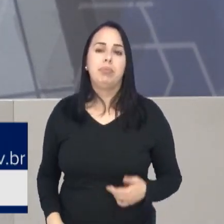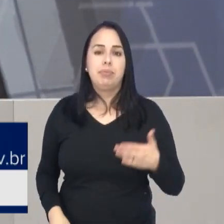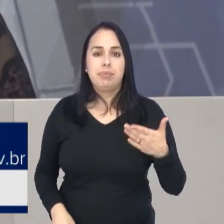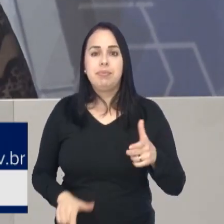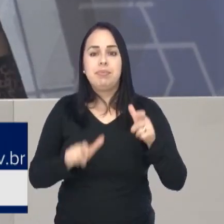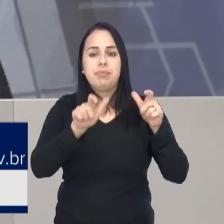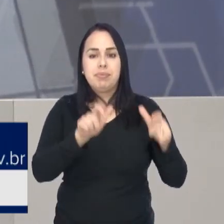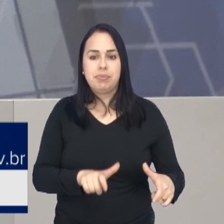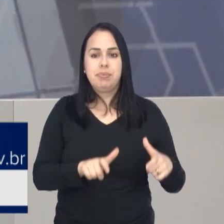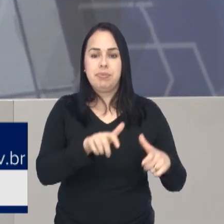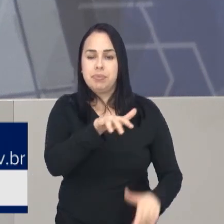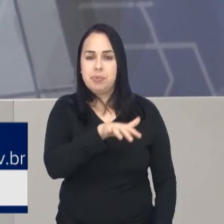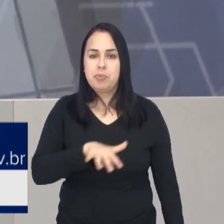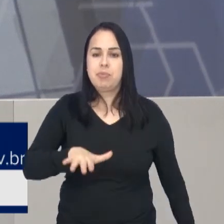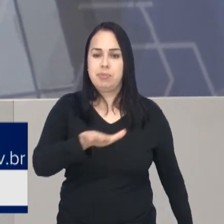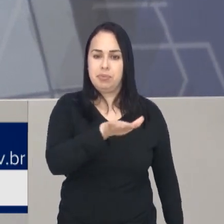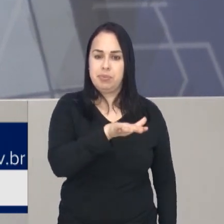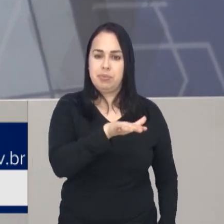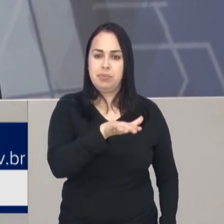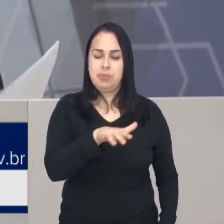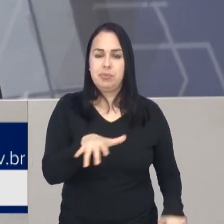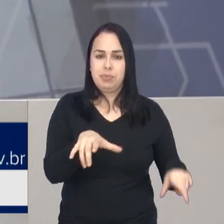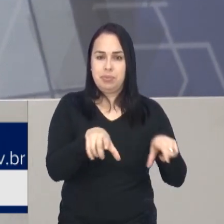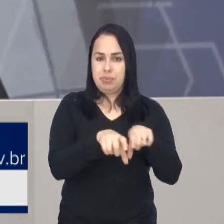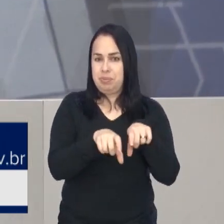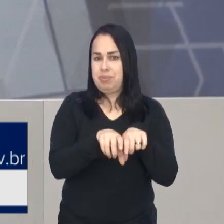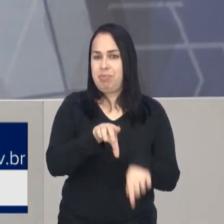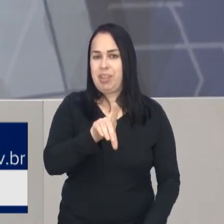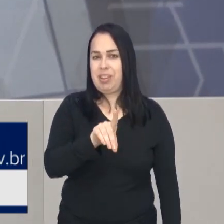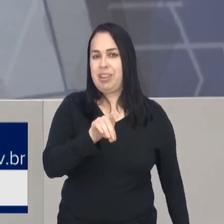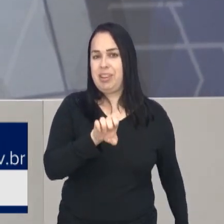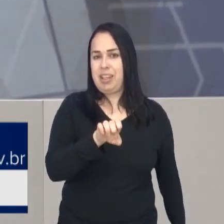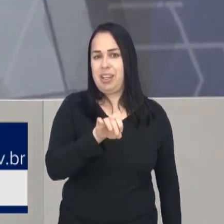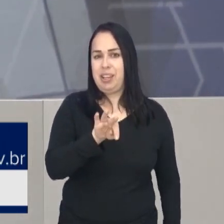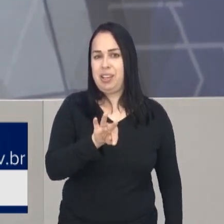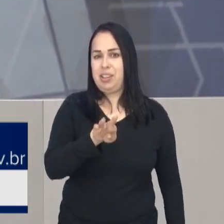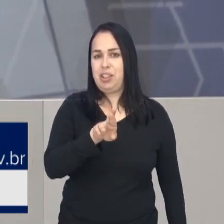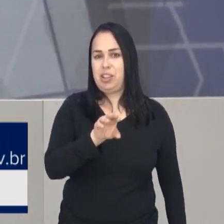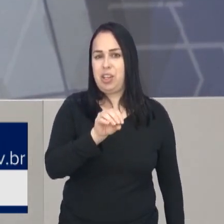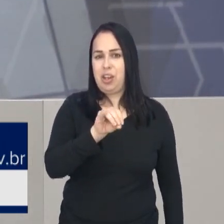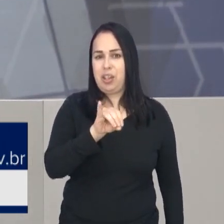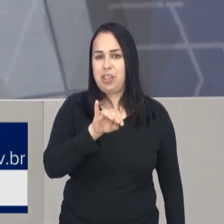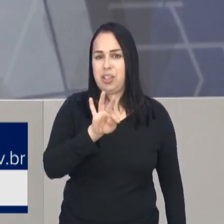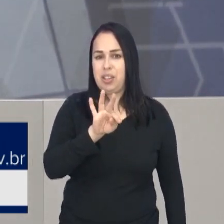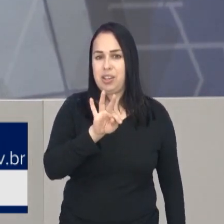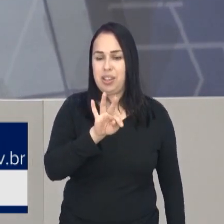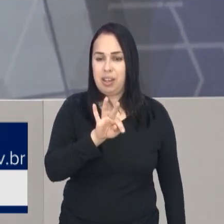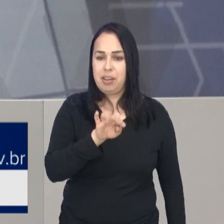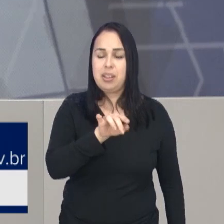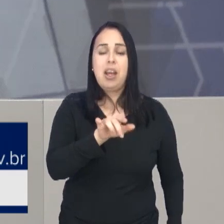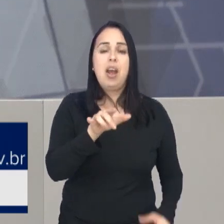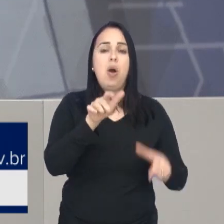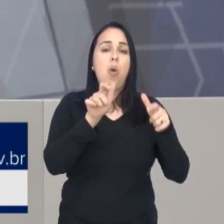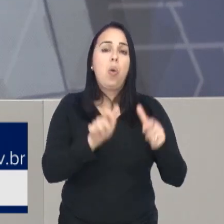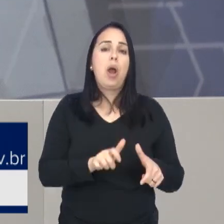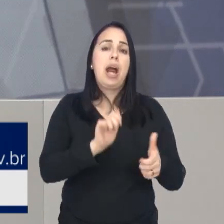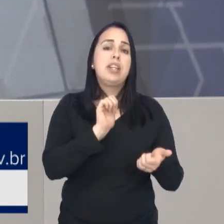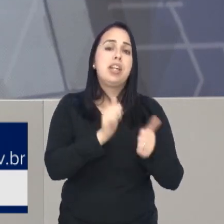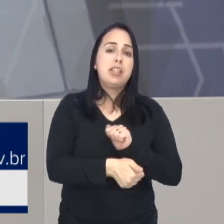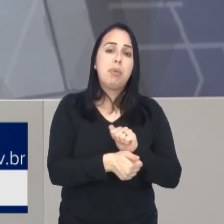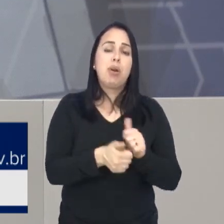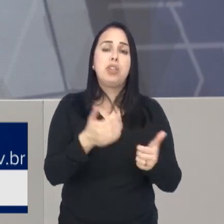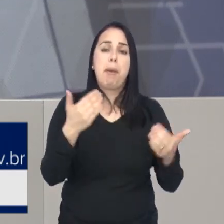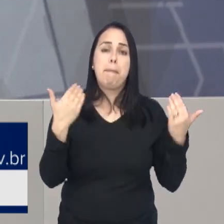Aqui é o campo do Detroit, né? É um espaço de esporte e